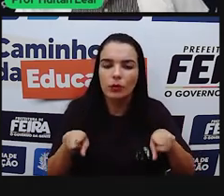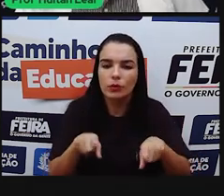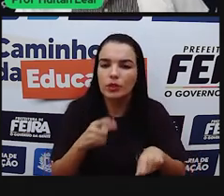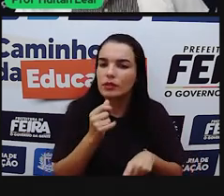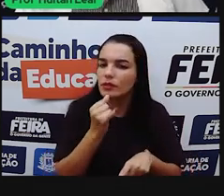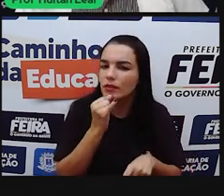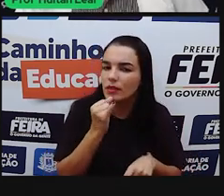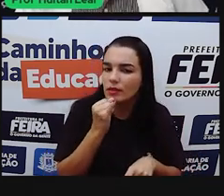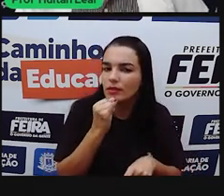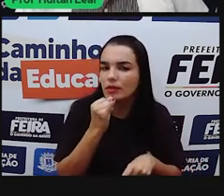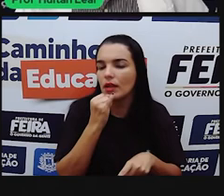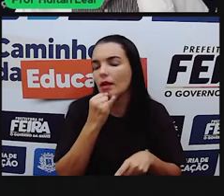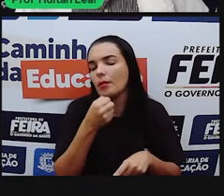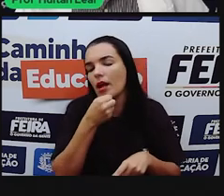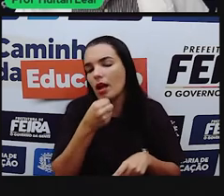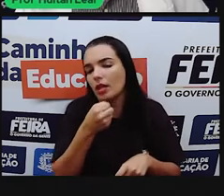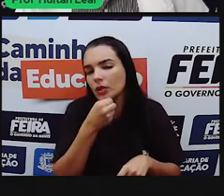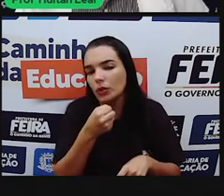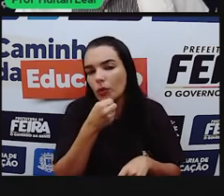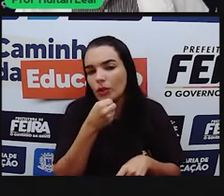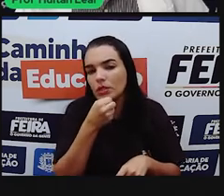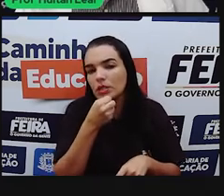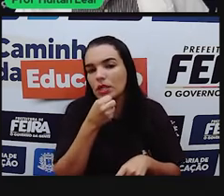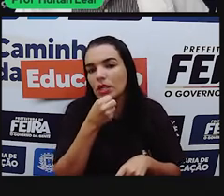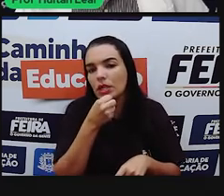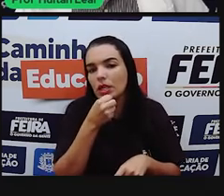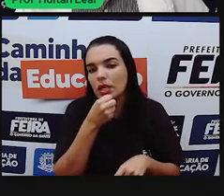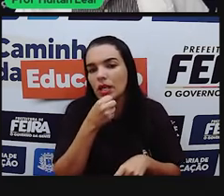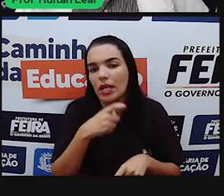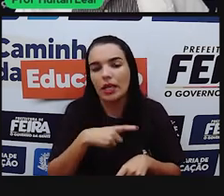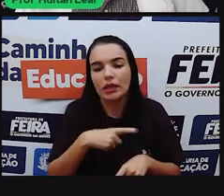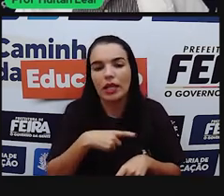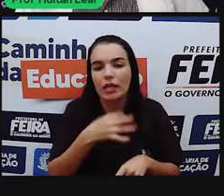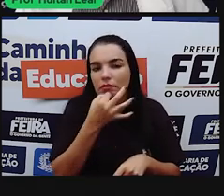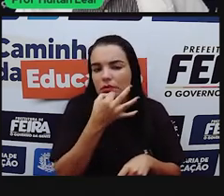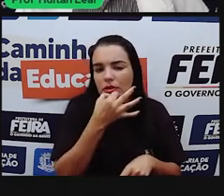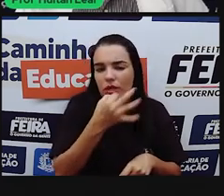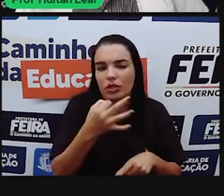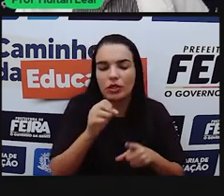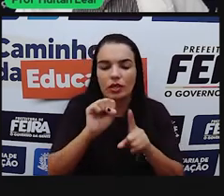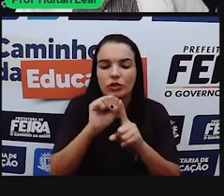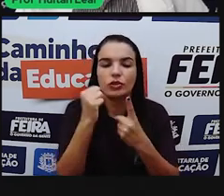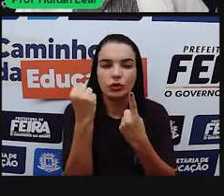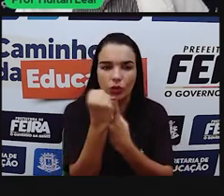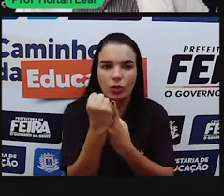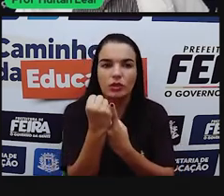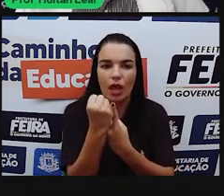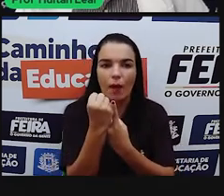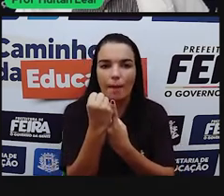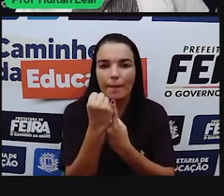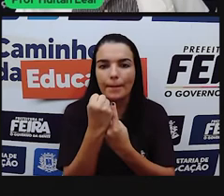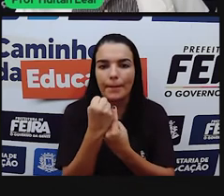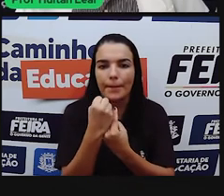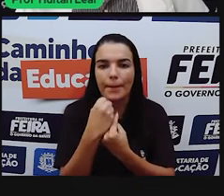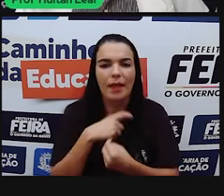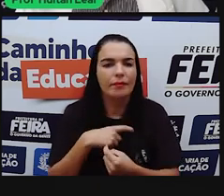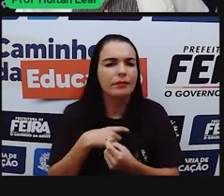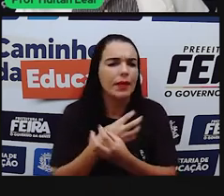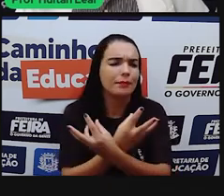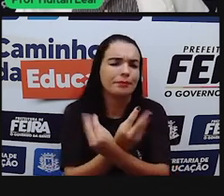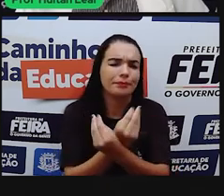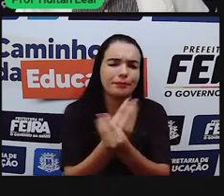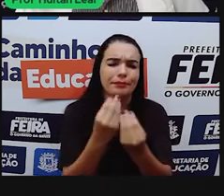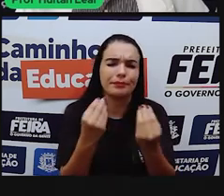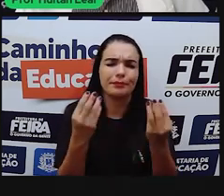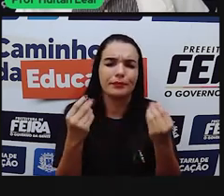exemplos de cantores que fazem crítica social. Né? Inúmeros compositores da